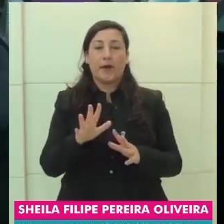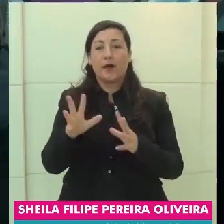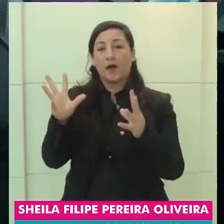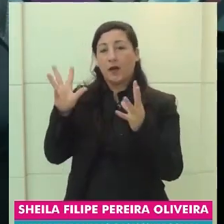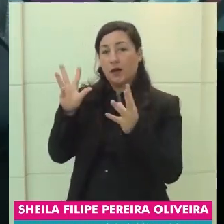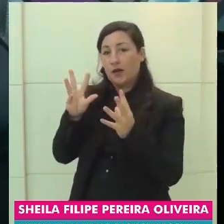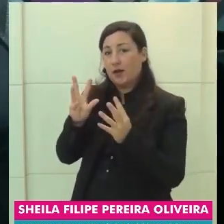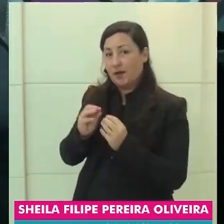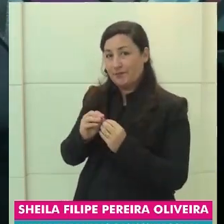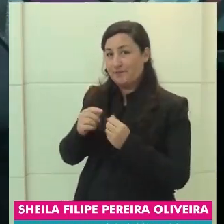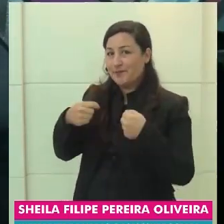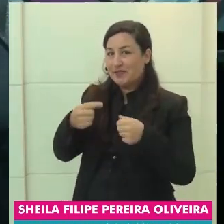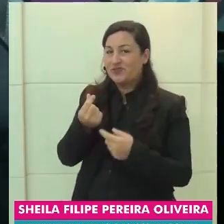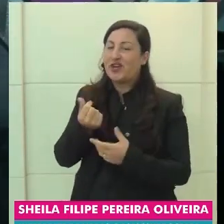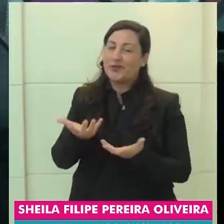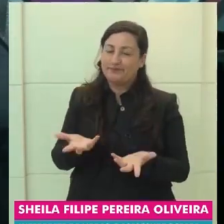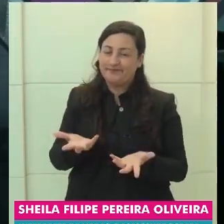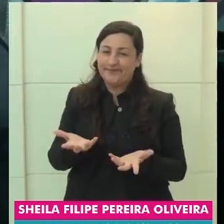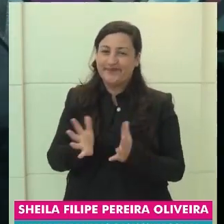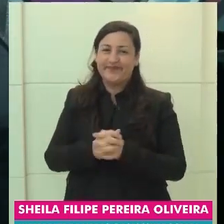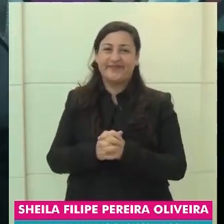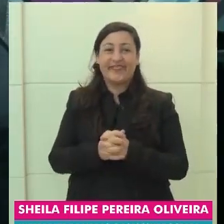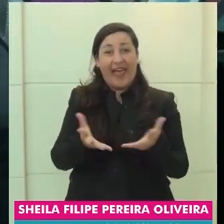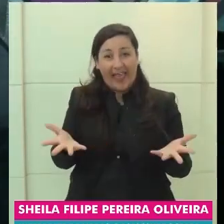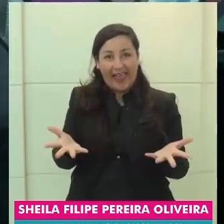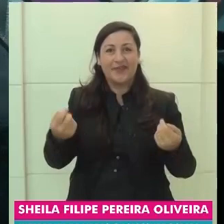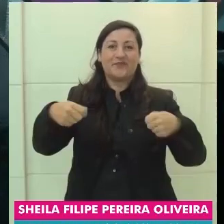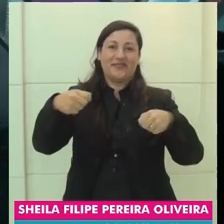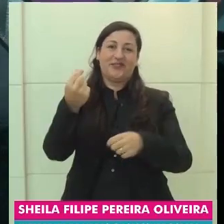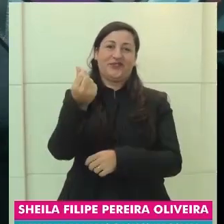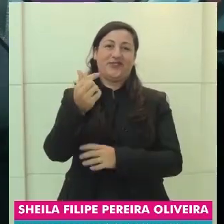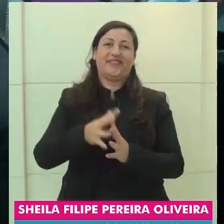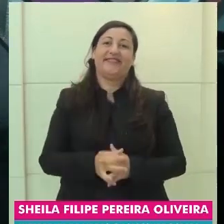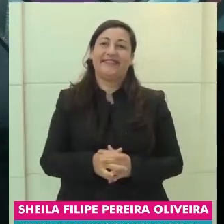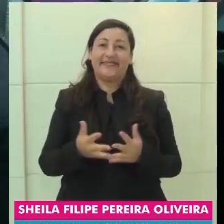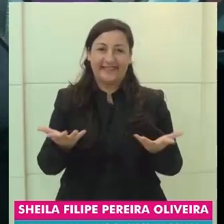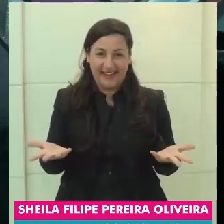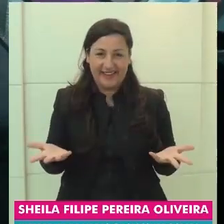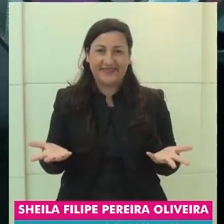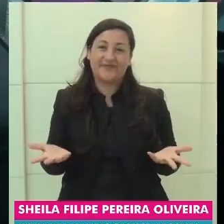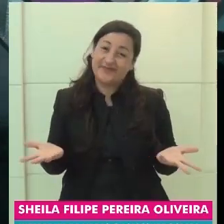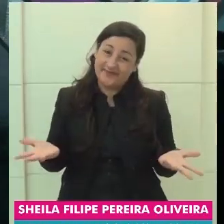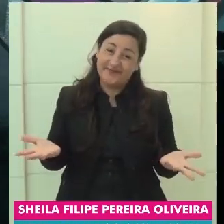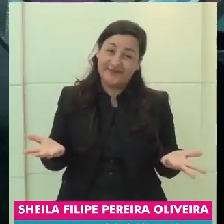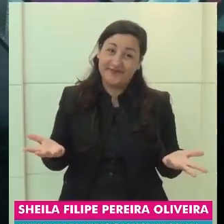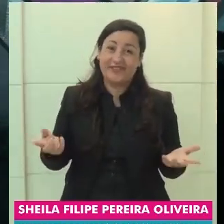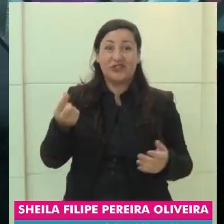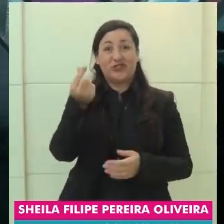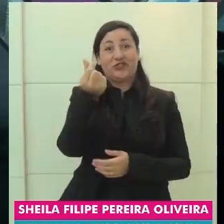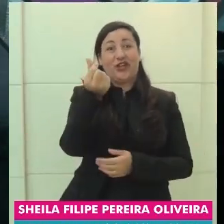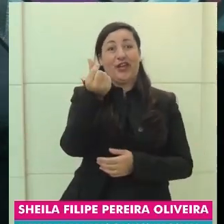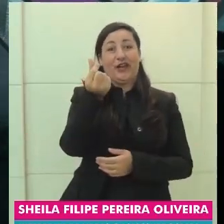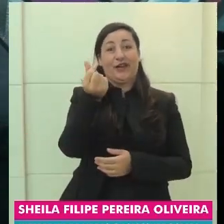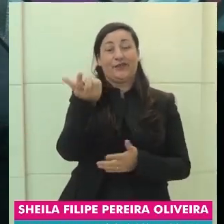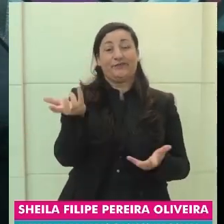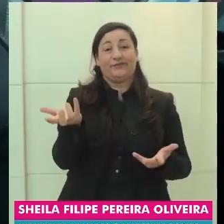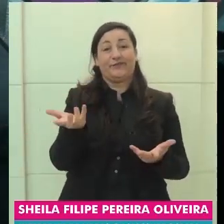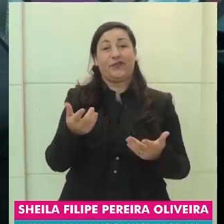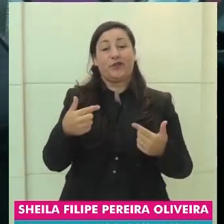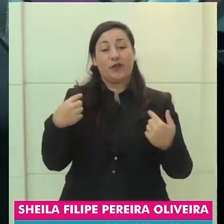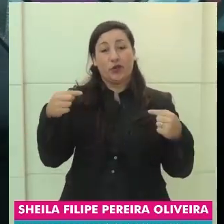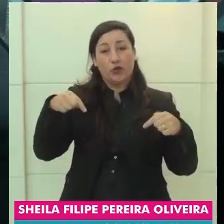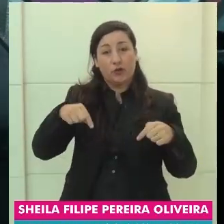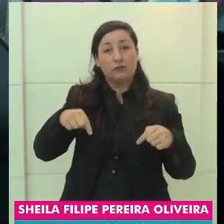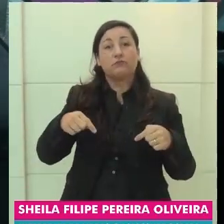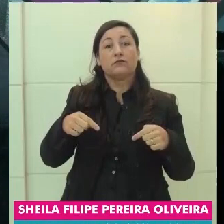Resumindo, precisando de dinheiro. Precisando de dinheiro, né? É isso aí, né? E a gente está aqui